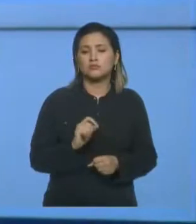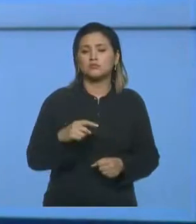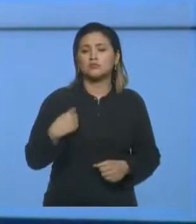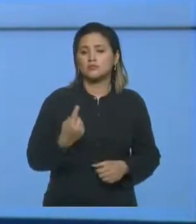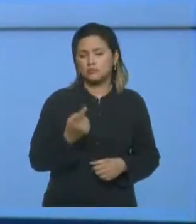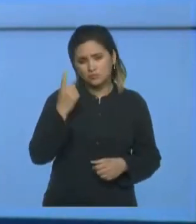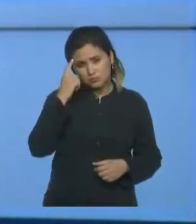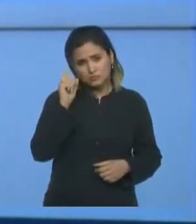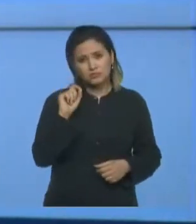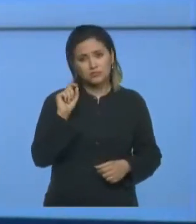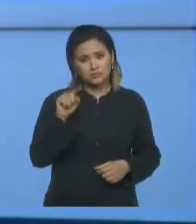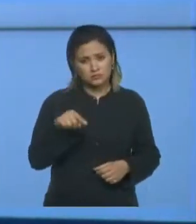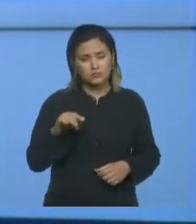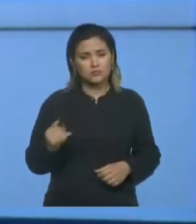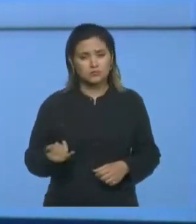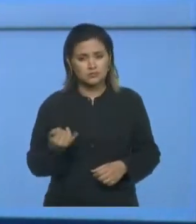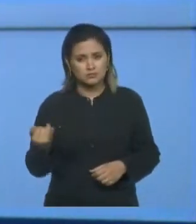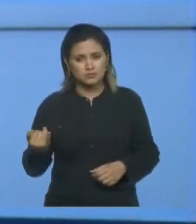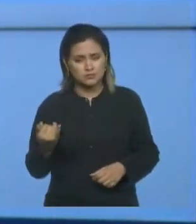fazer ao final. Seguinte.